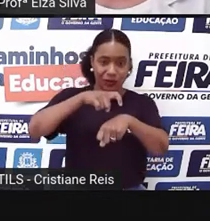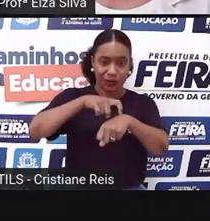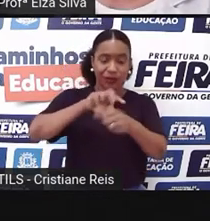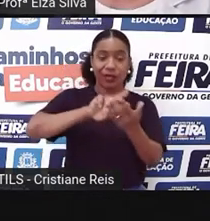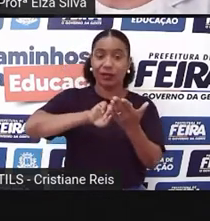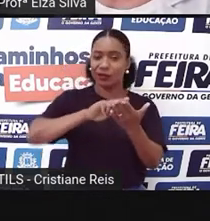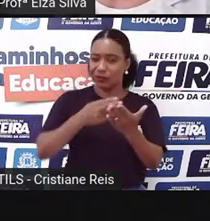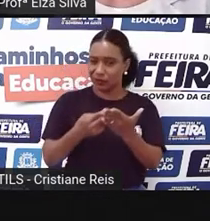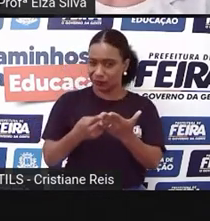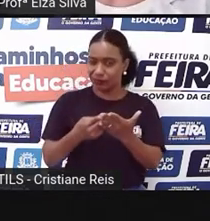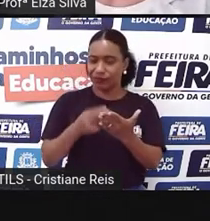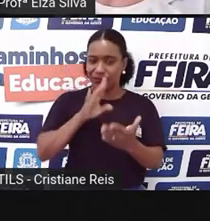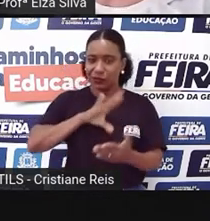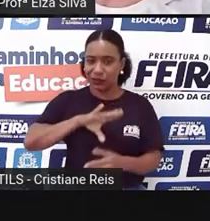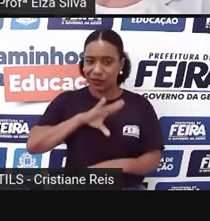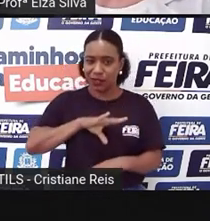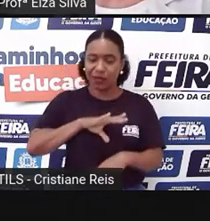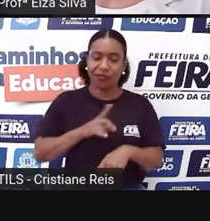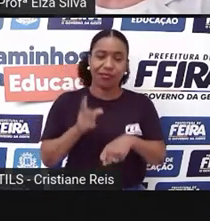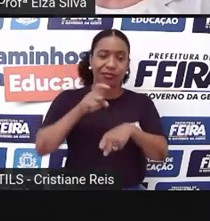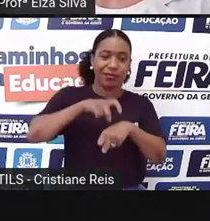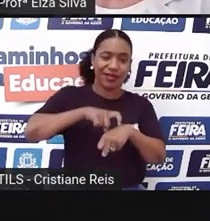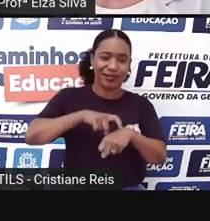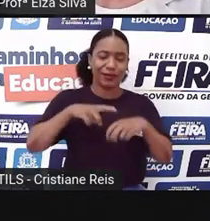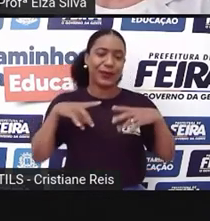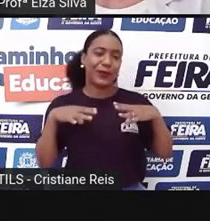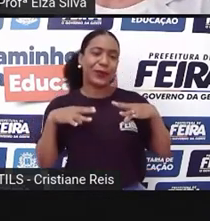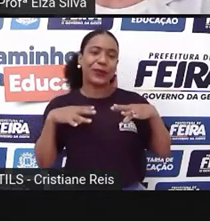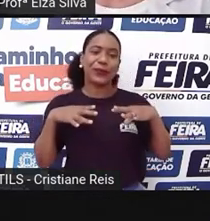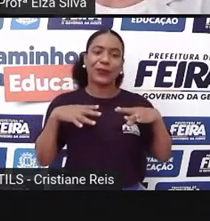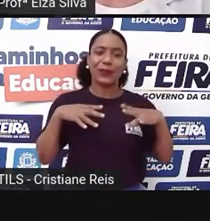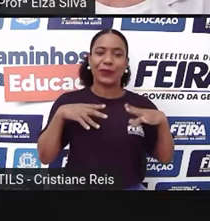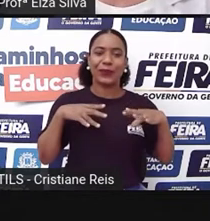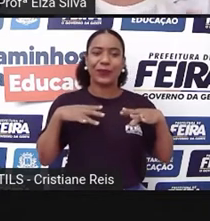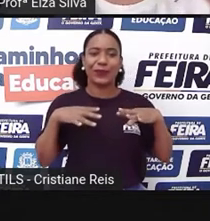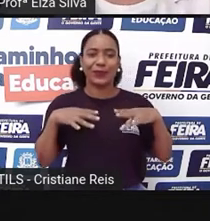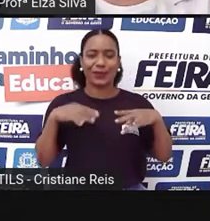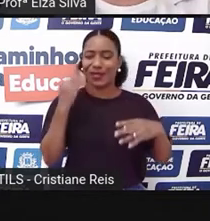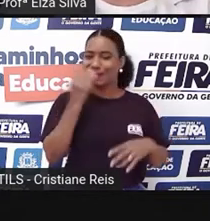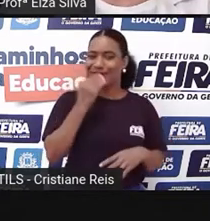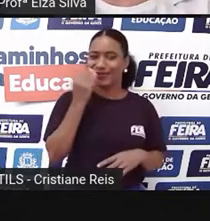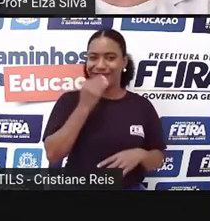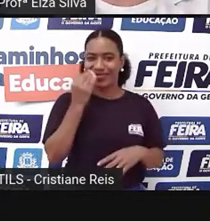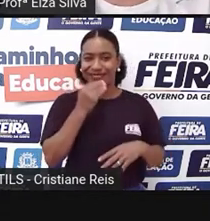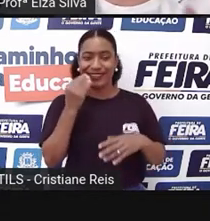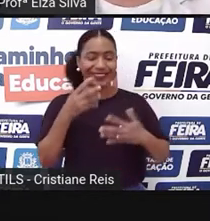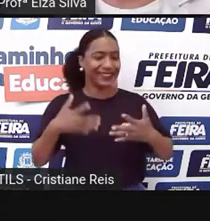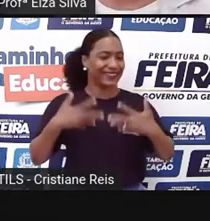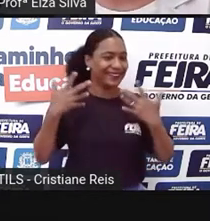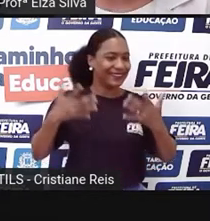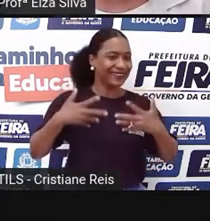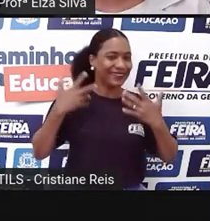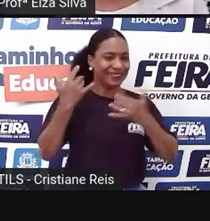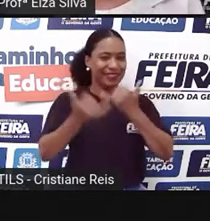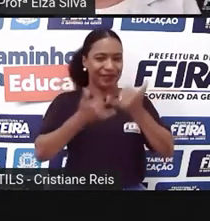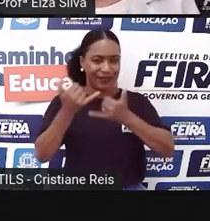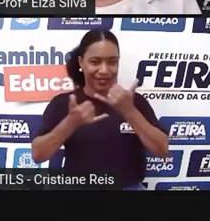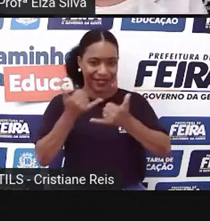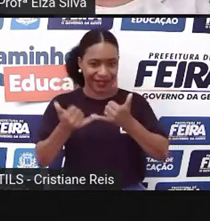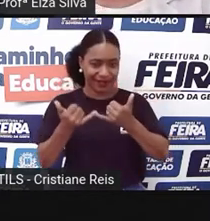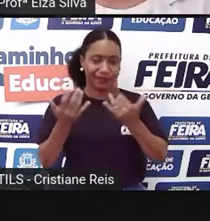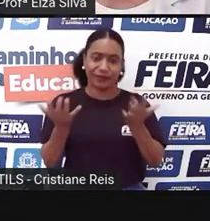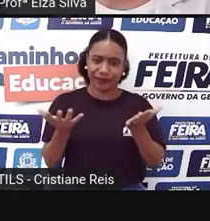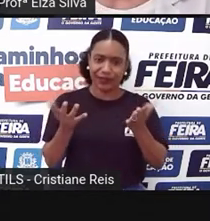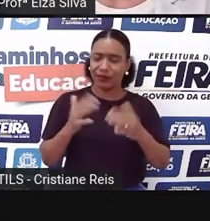expressão da nossa língua, é um tempo quando as pessoas estão livres das obrigações, né, que diz